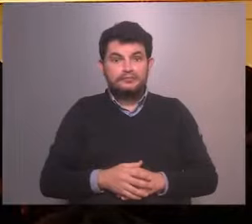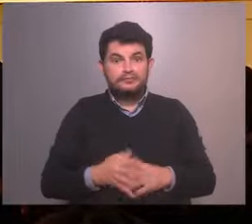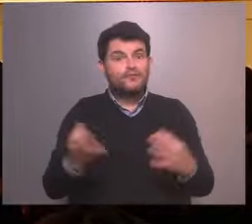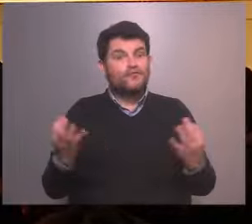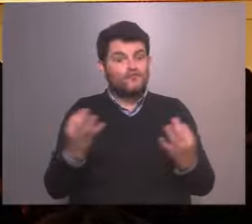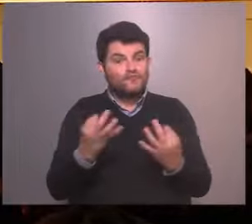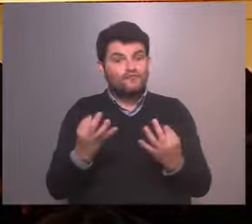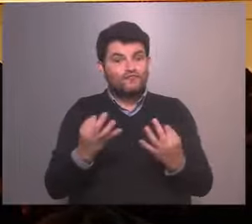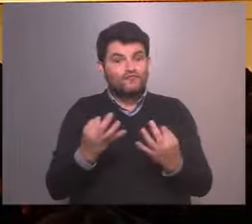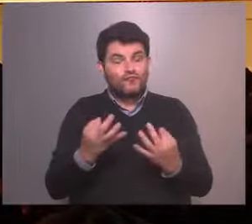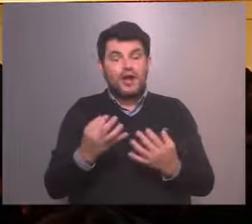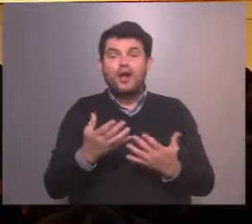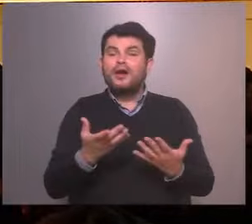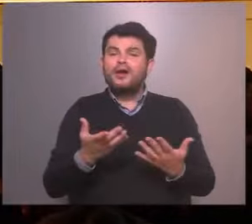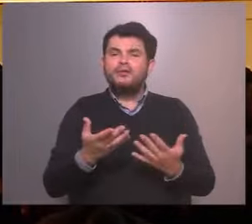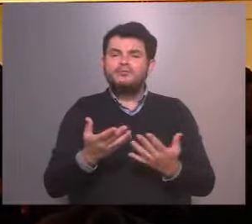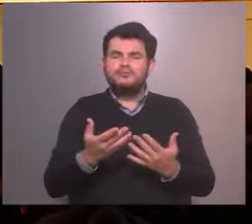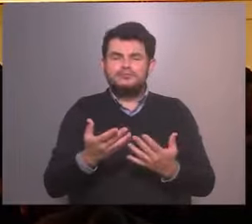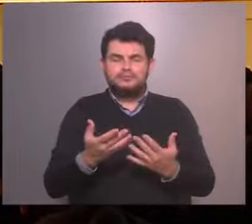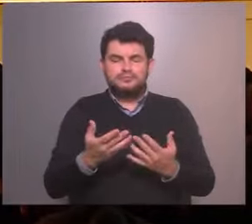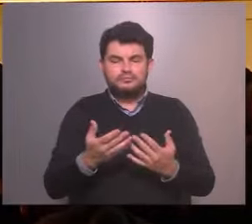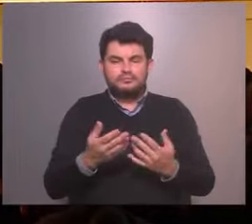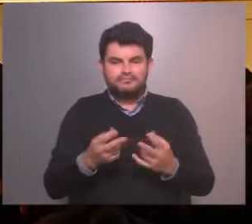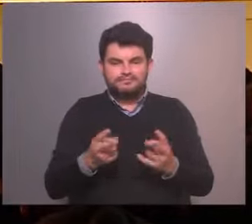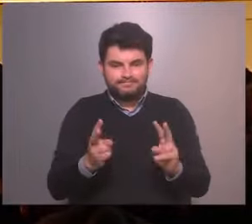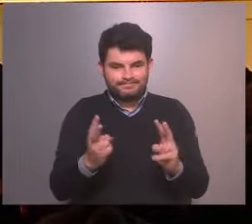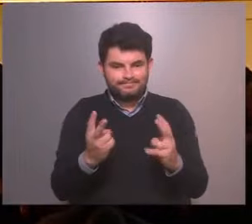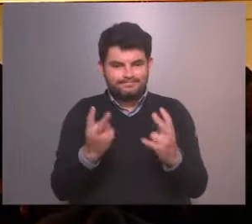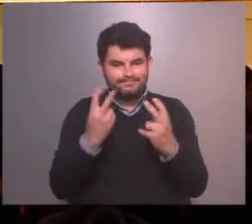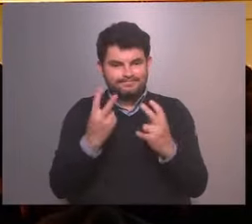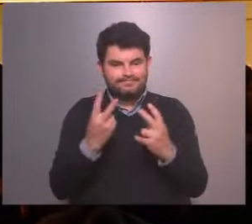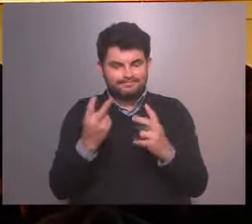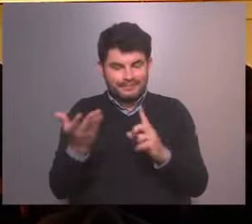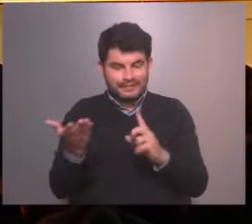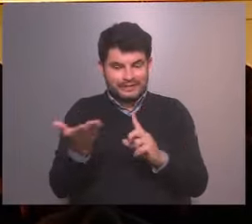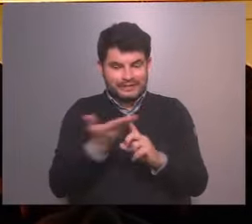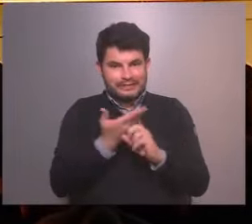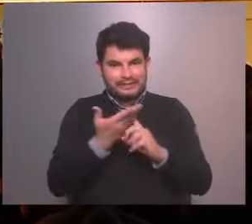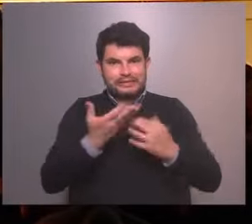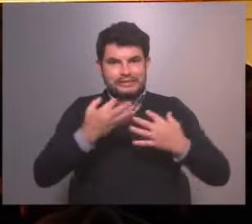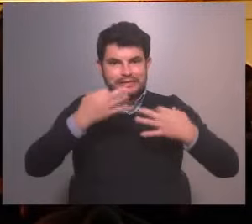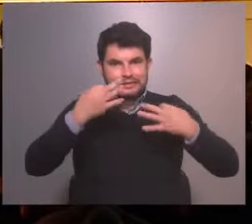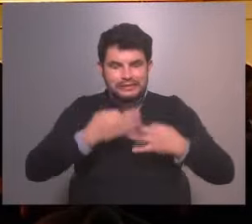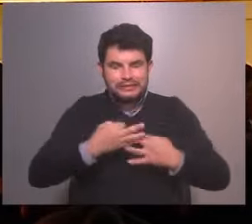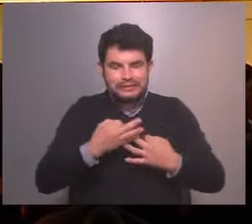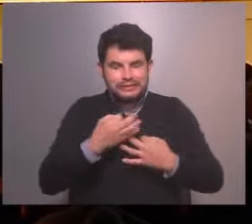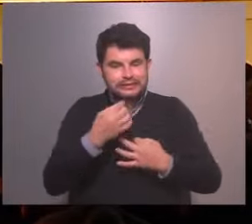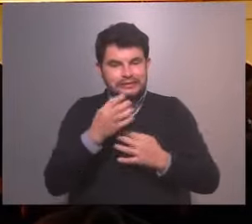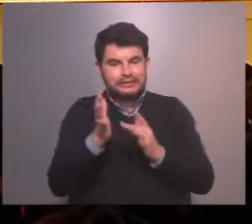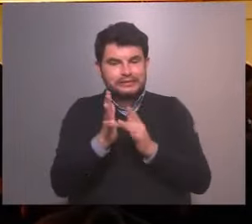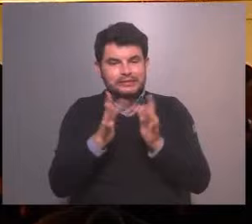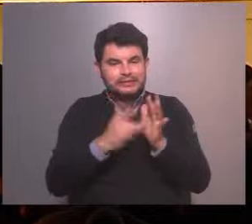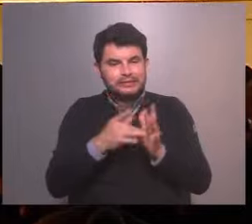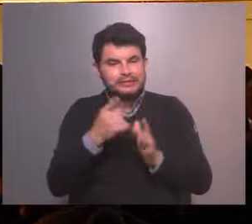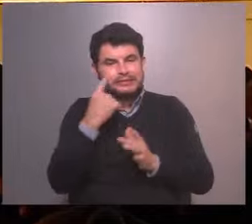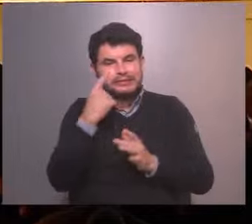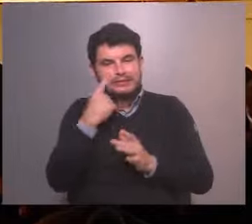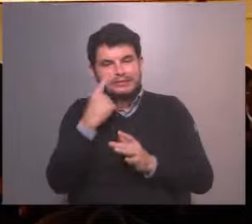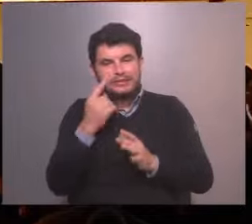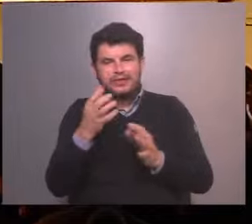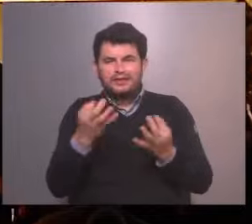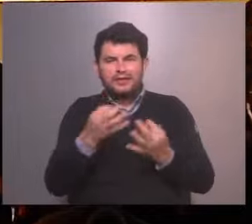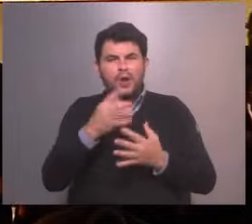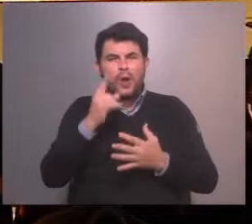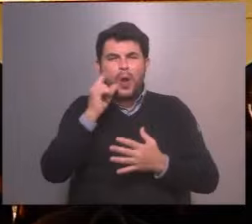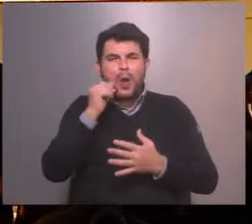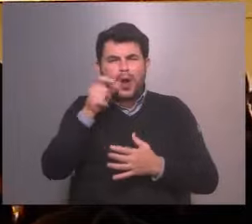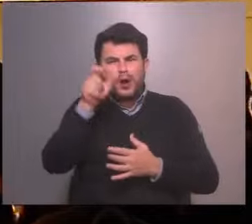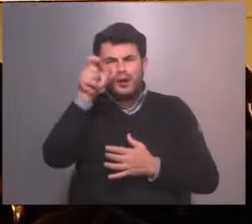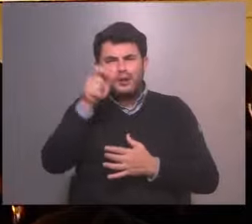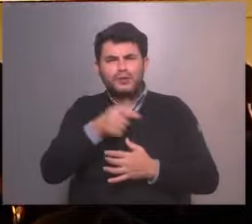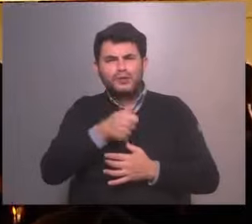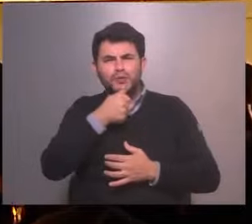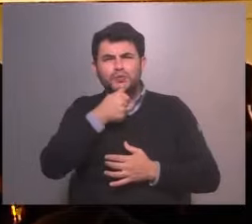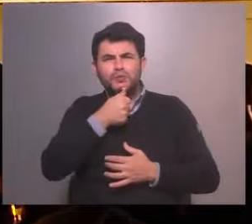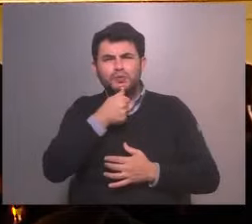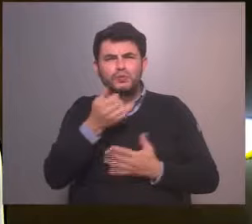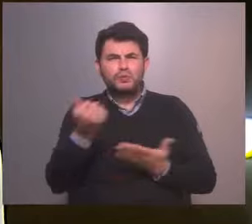E, acercándose a él, le decían: Salve, rei de los